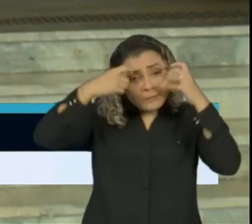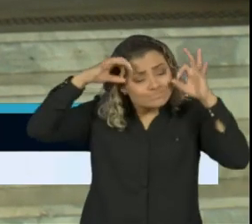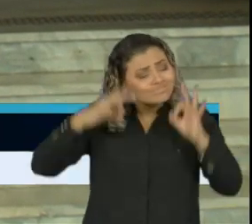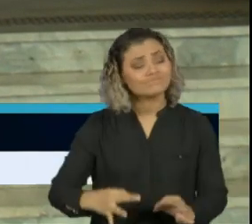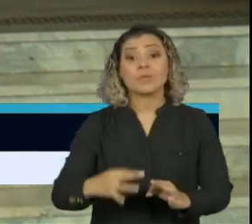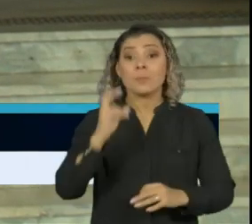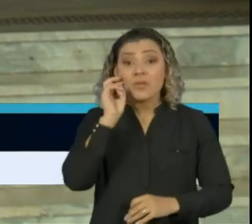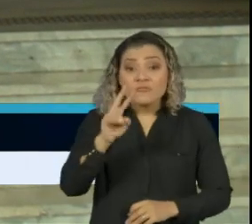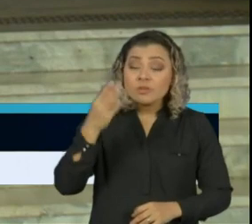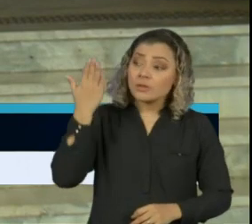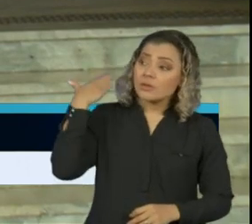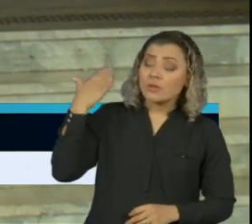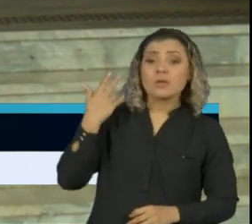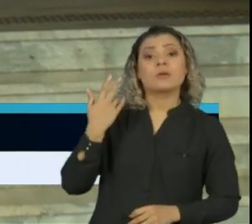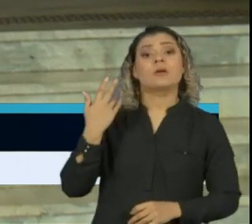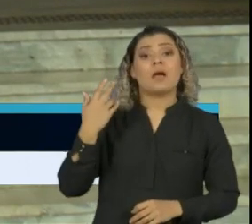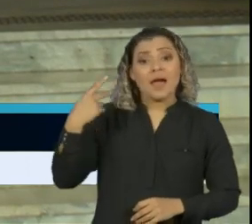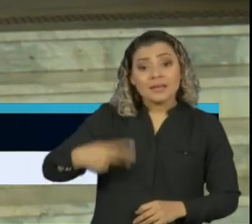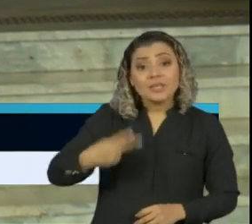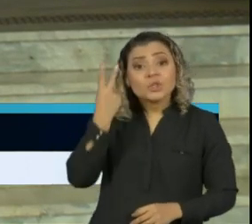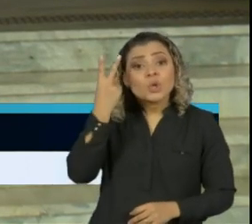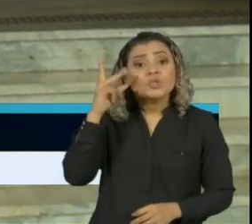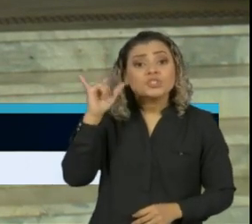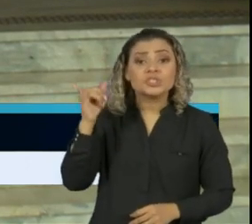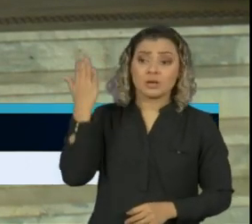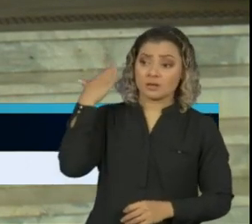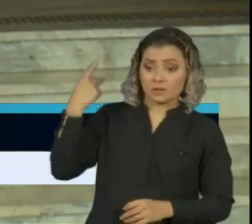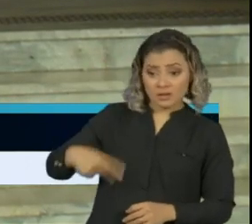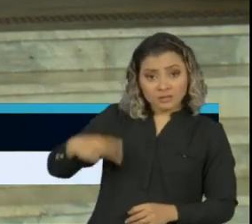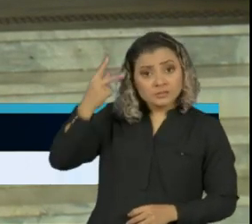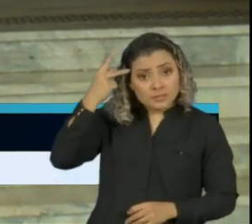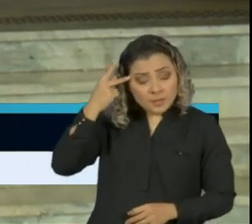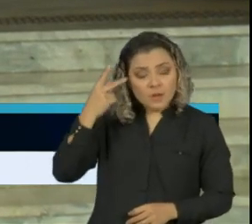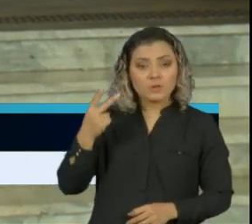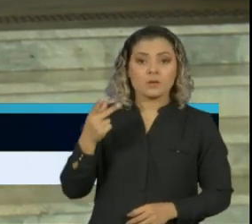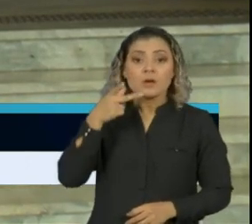eu vi nos últimos 2 dias de São Paulo. Além dos números que são